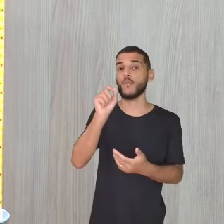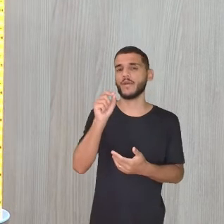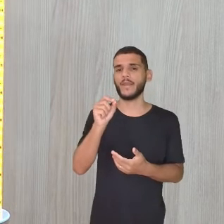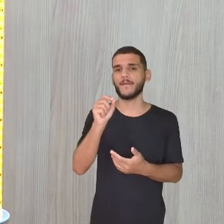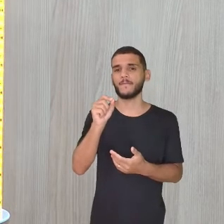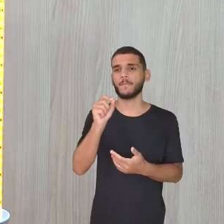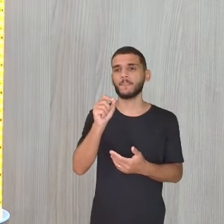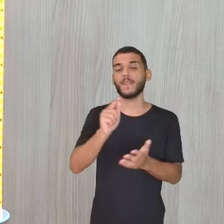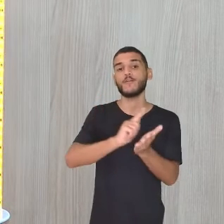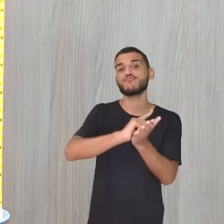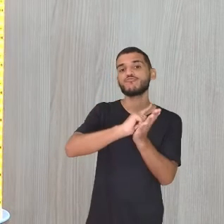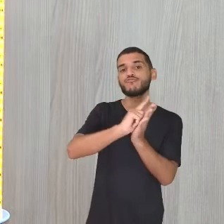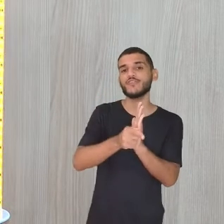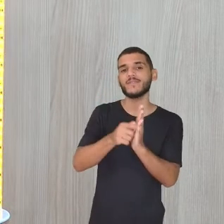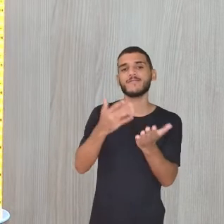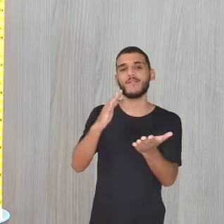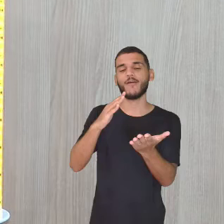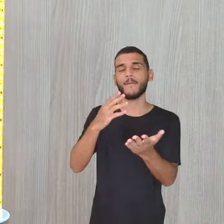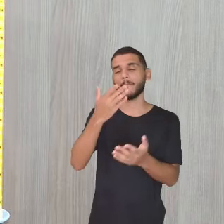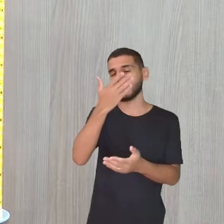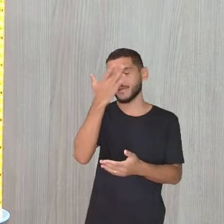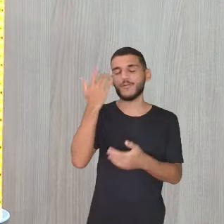você tem ali nas histórias em quadrinhos